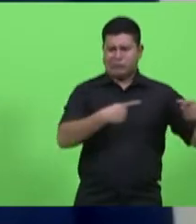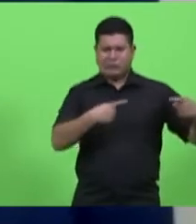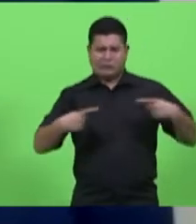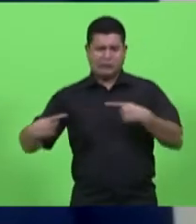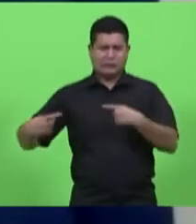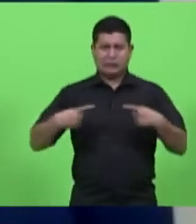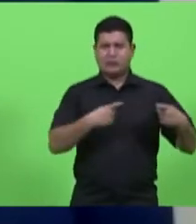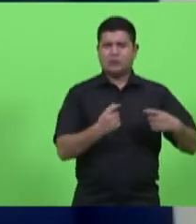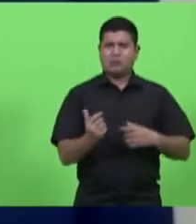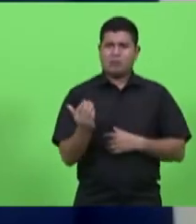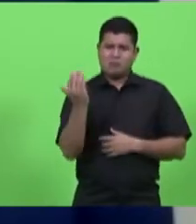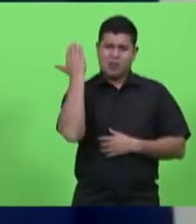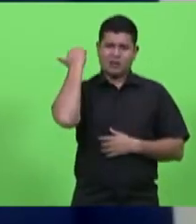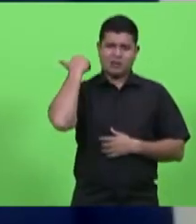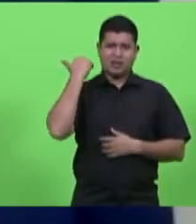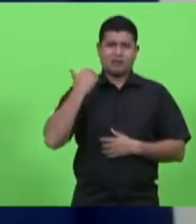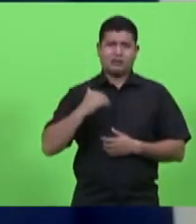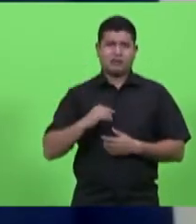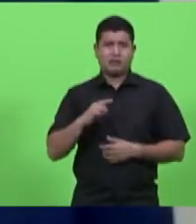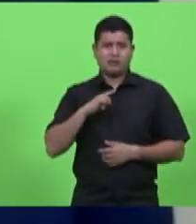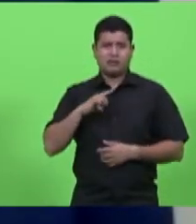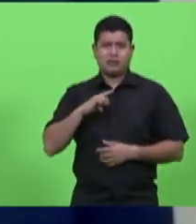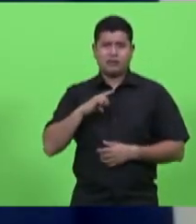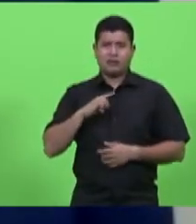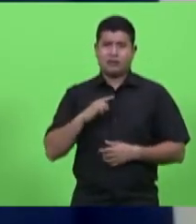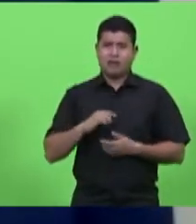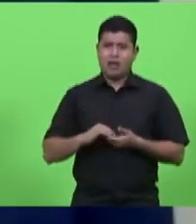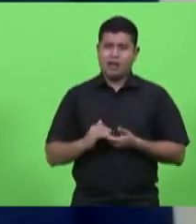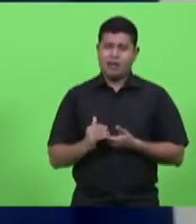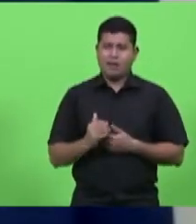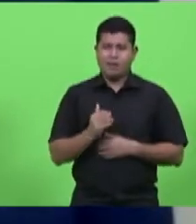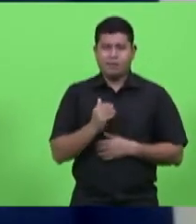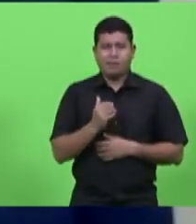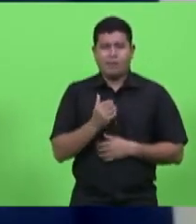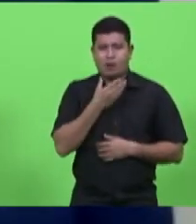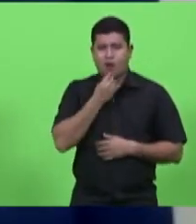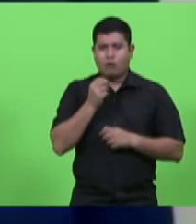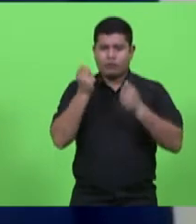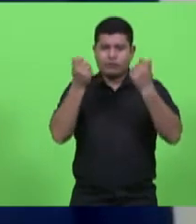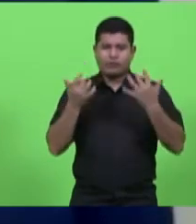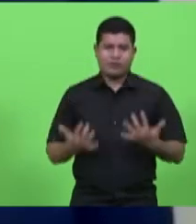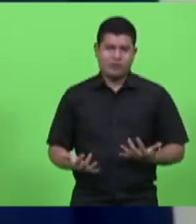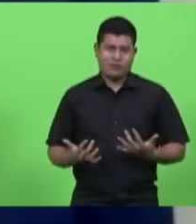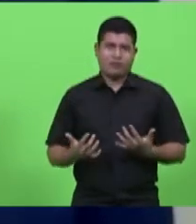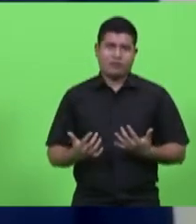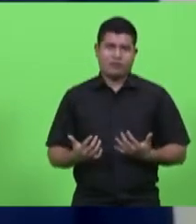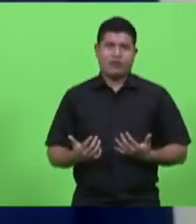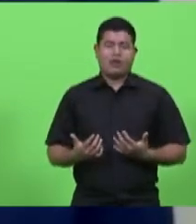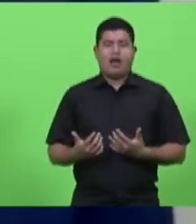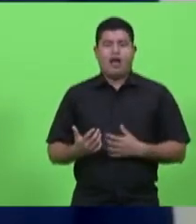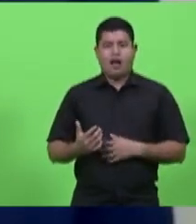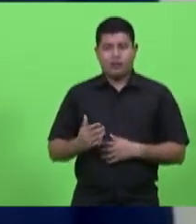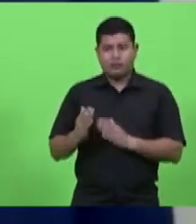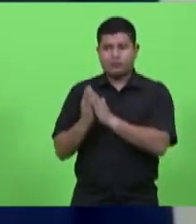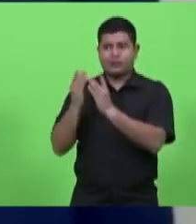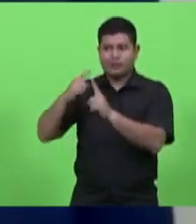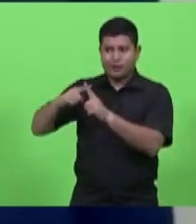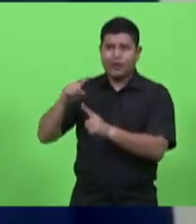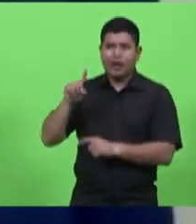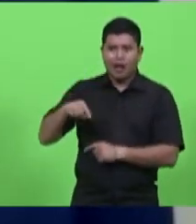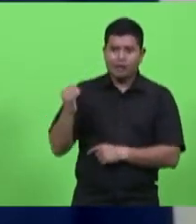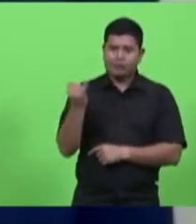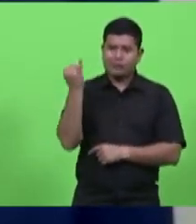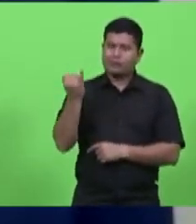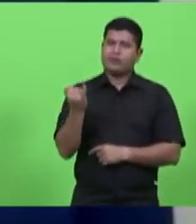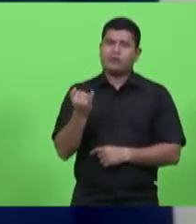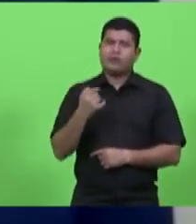Leviatã, de Thomas Hobbes. Então, eu acredito que a igreja faz um papel fundamental. Eu estou com muito, muito medo